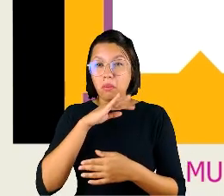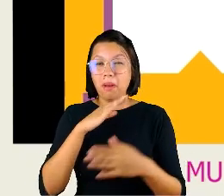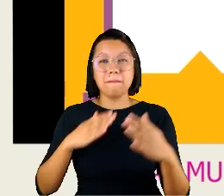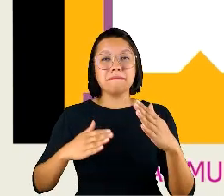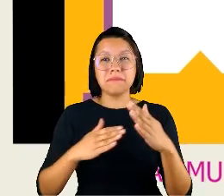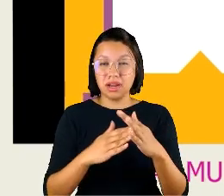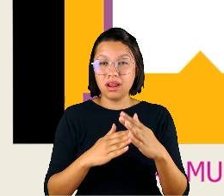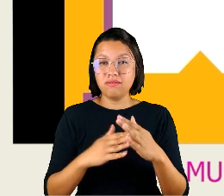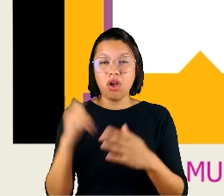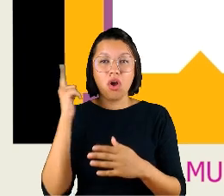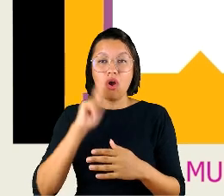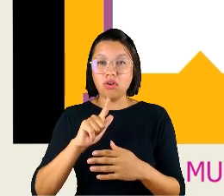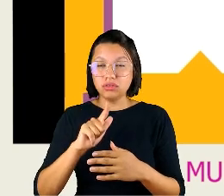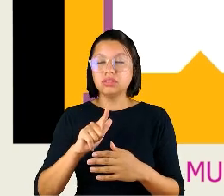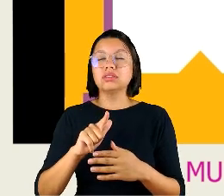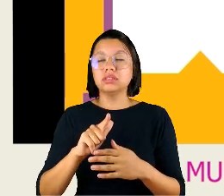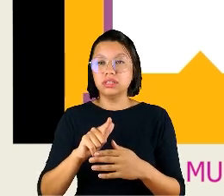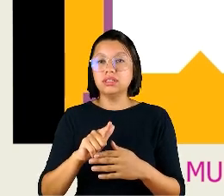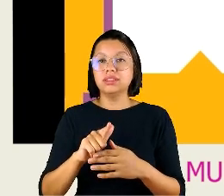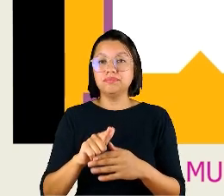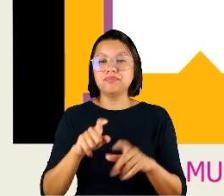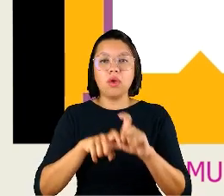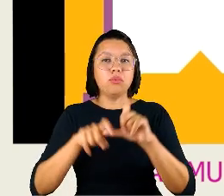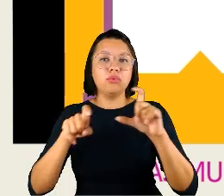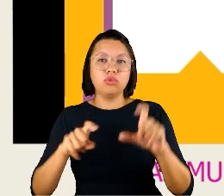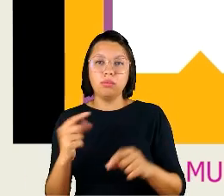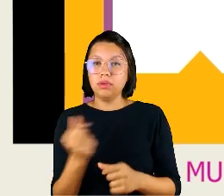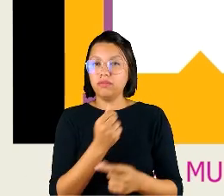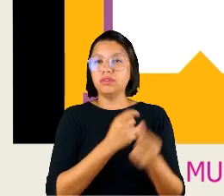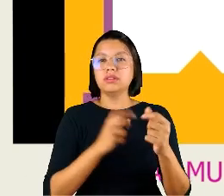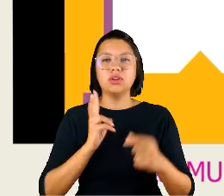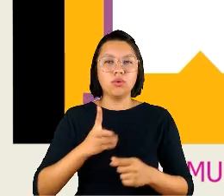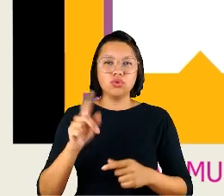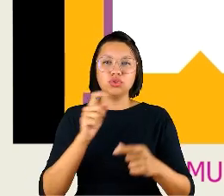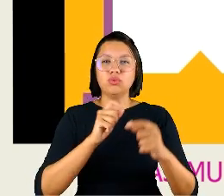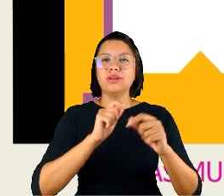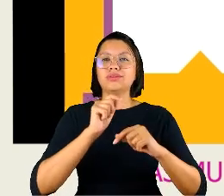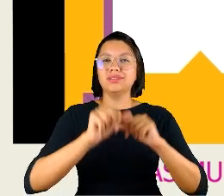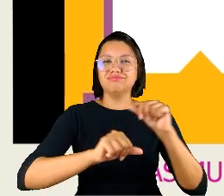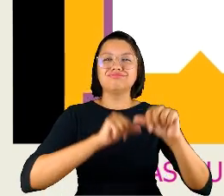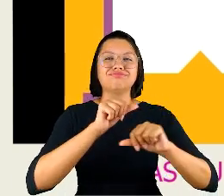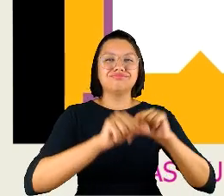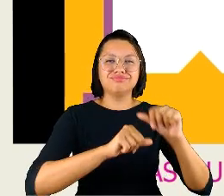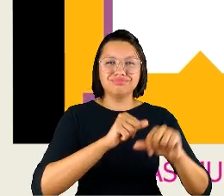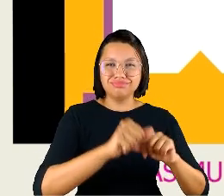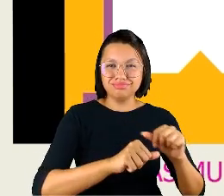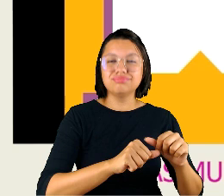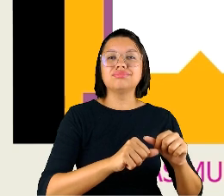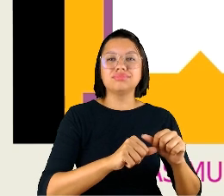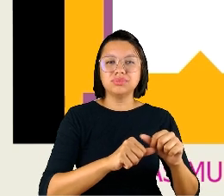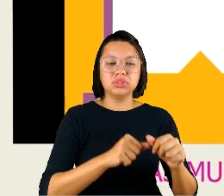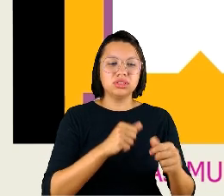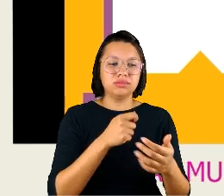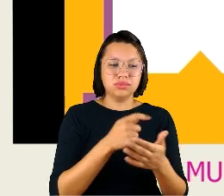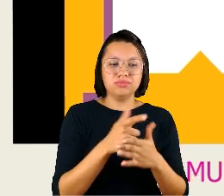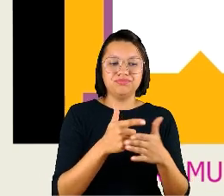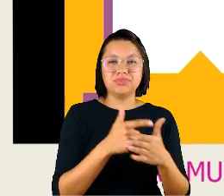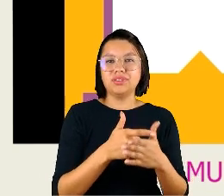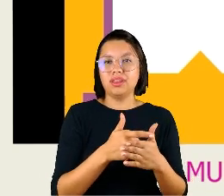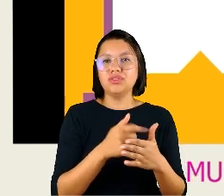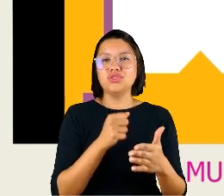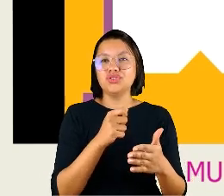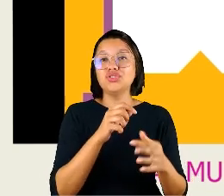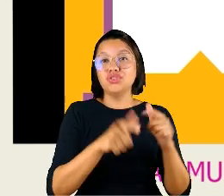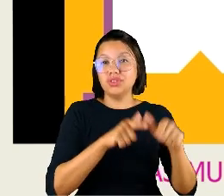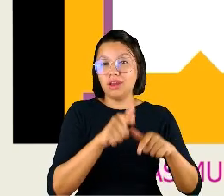autonomia financeira, permanecendo presas em um ciclo de exploração. Para a comunidade, a desvalorização do trabalho de cuidado impede